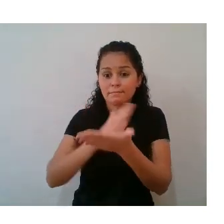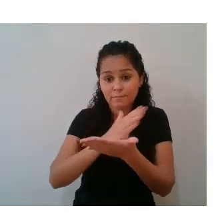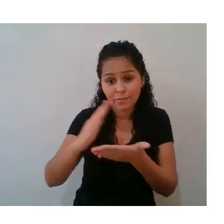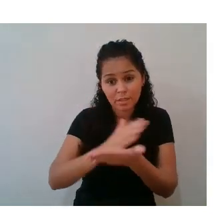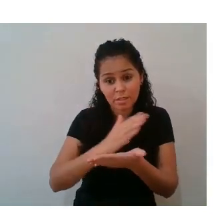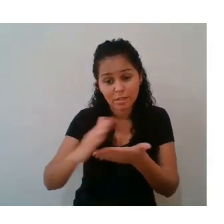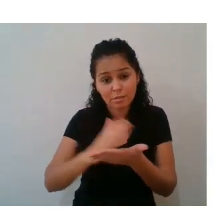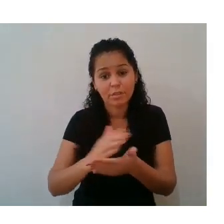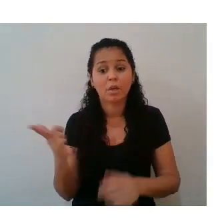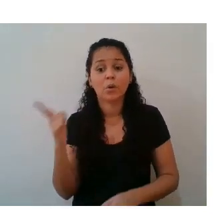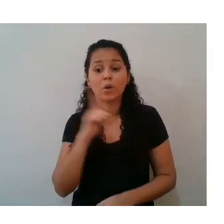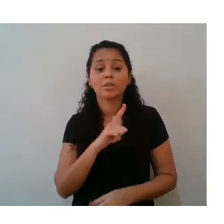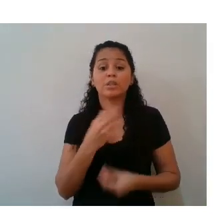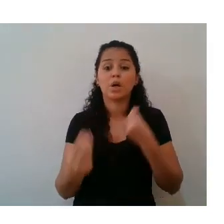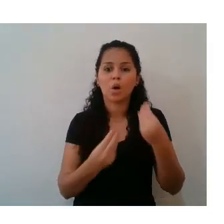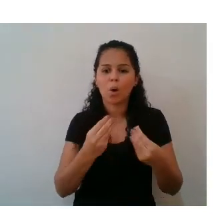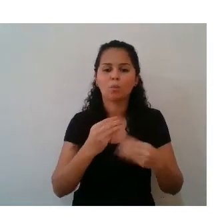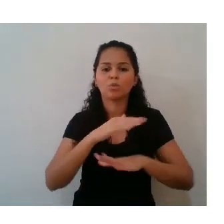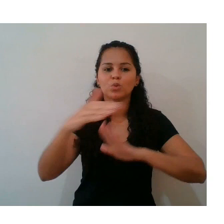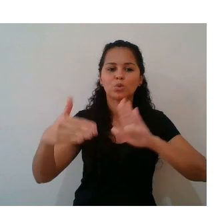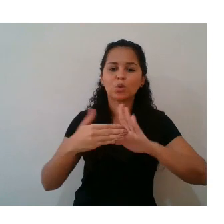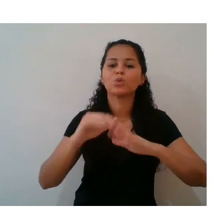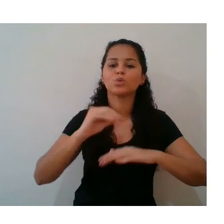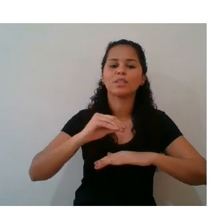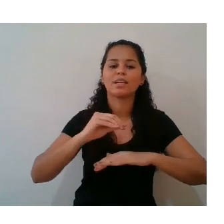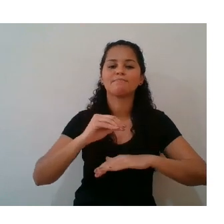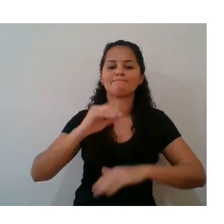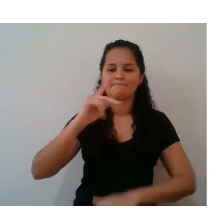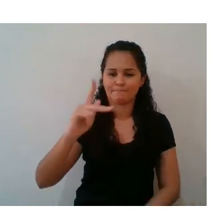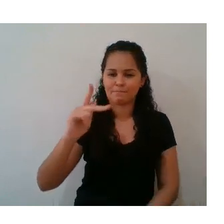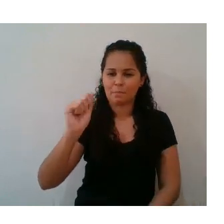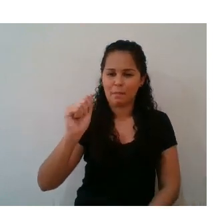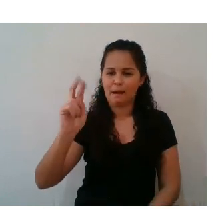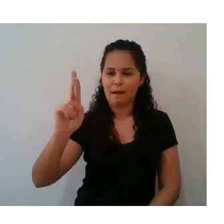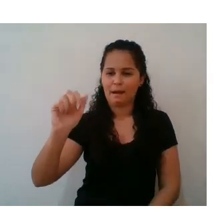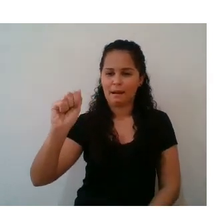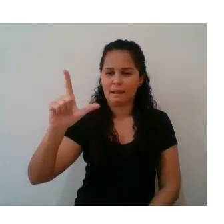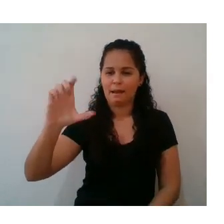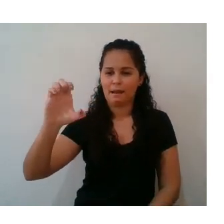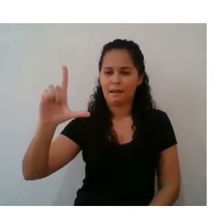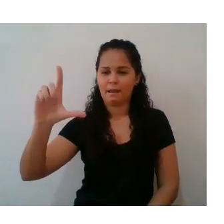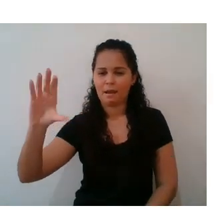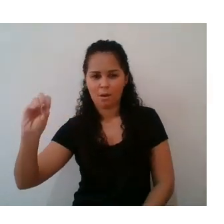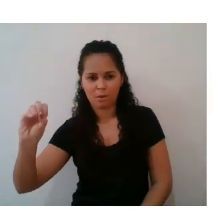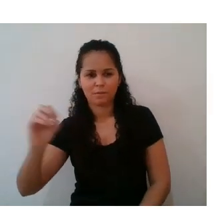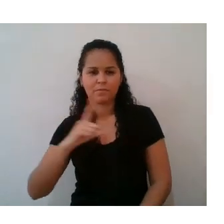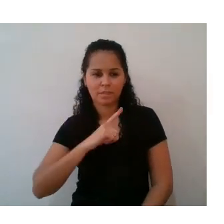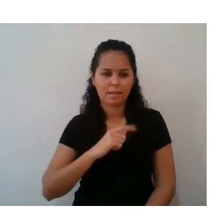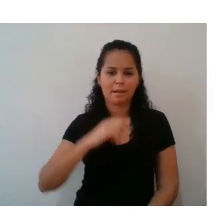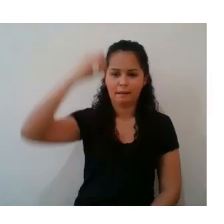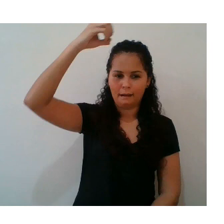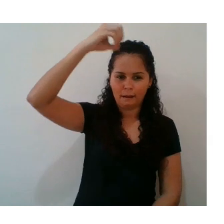Então, isso é atingido quando você tem todo mundo em paralelo. Então, aqui, ó, eu tenho a lâmpada usufruindo de 110 volts. Eu